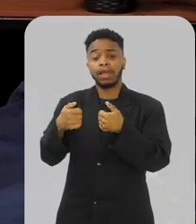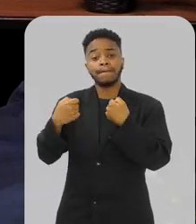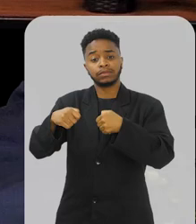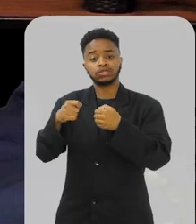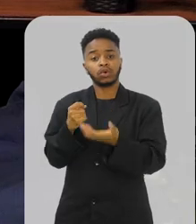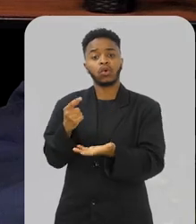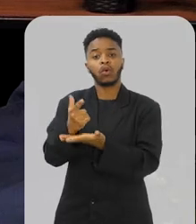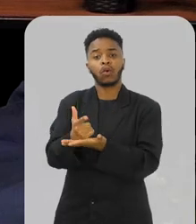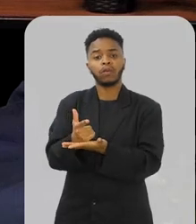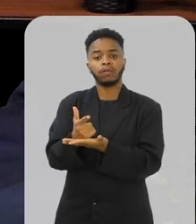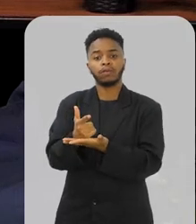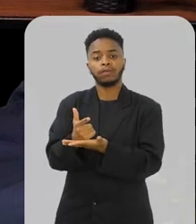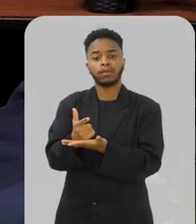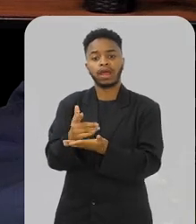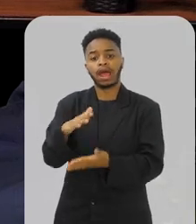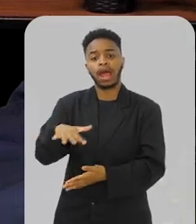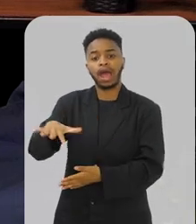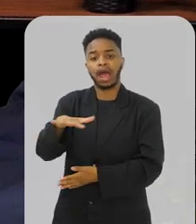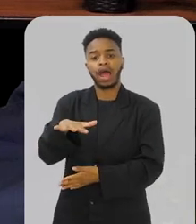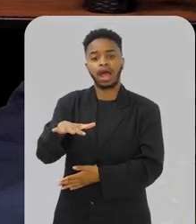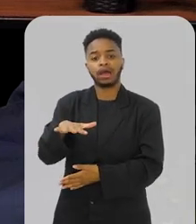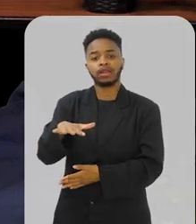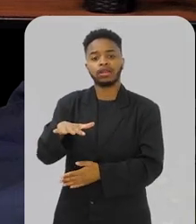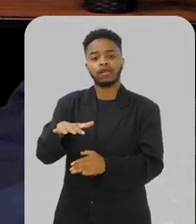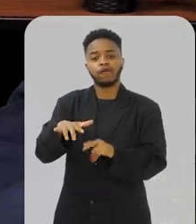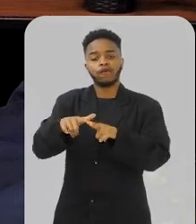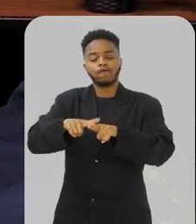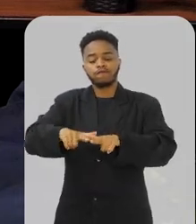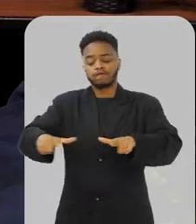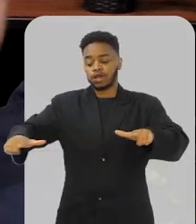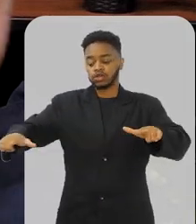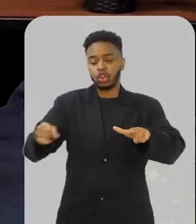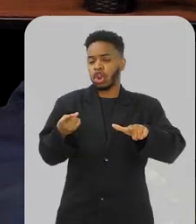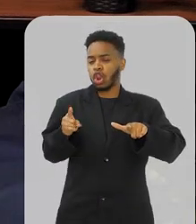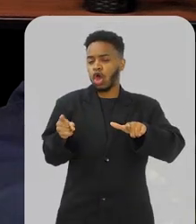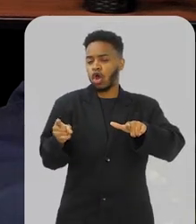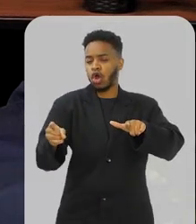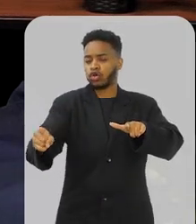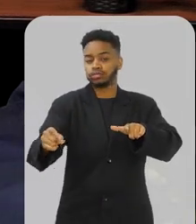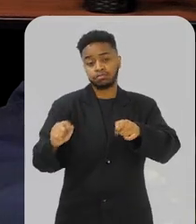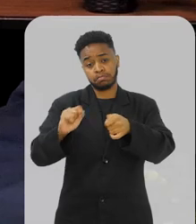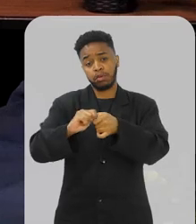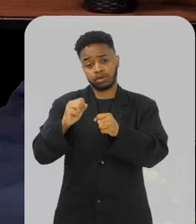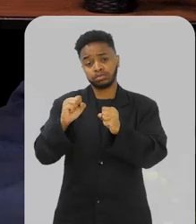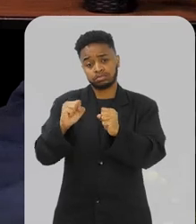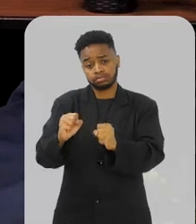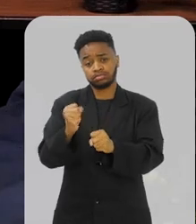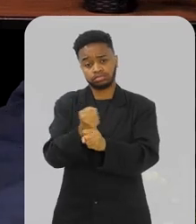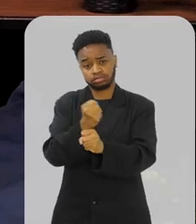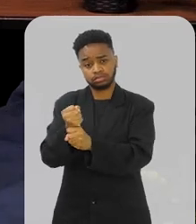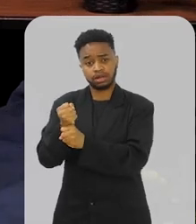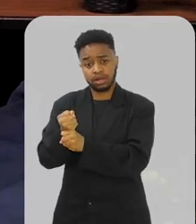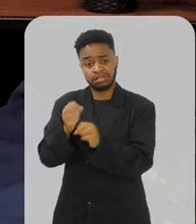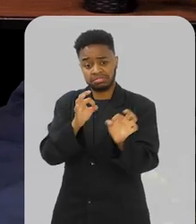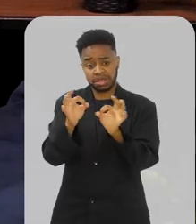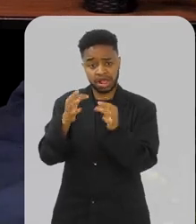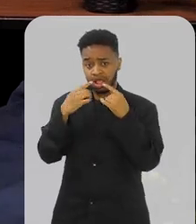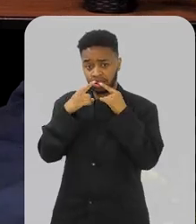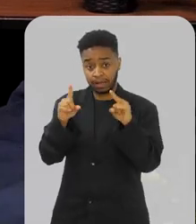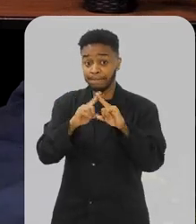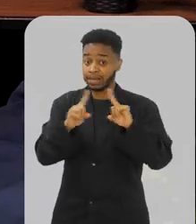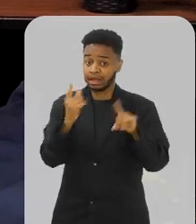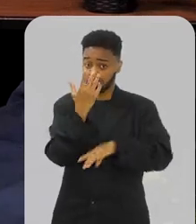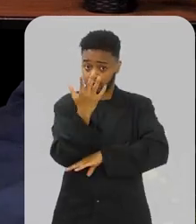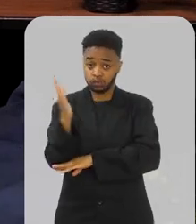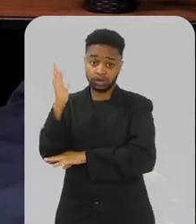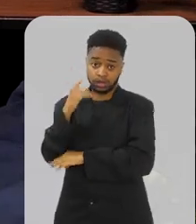comprar uma área descampada, longe de tudo, e faz lá. Ninguém vai reclamar. Apesar que a natureza vai